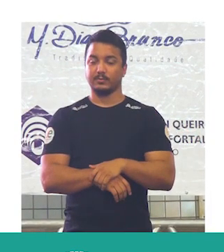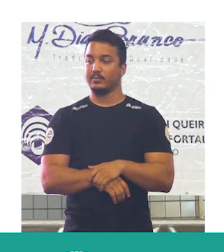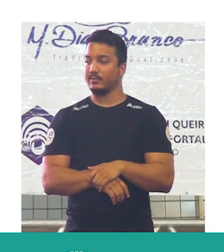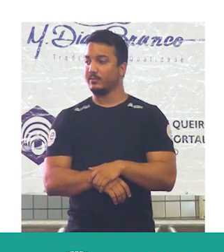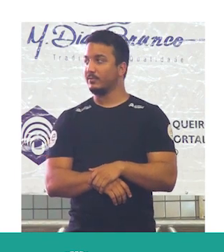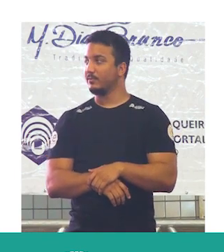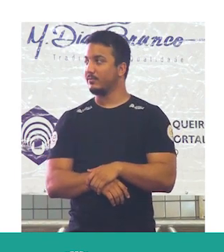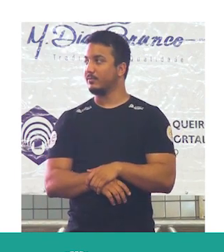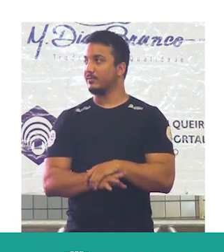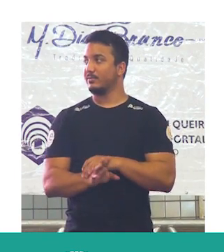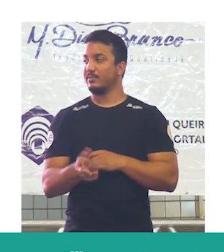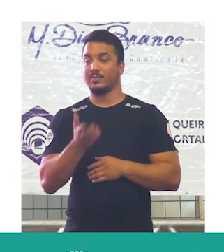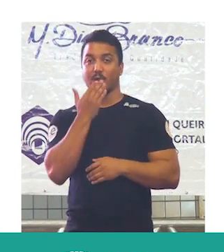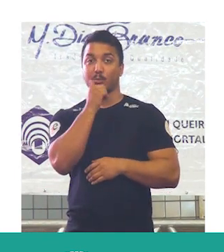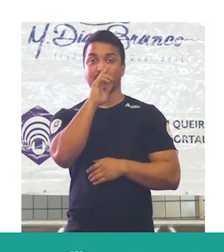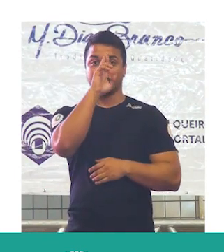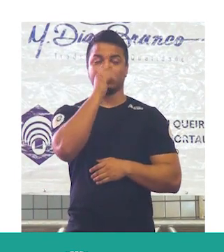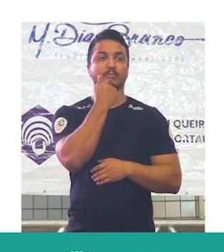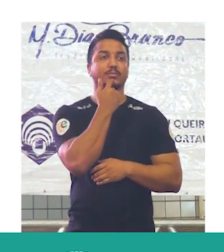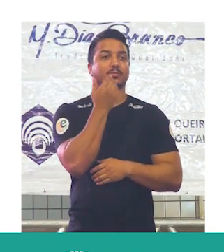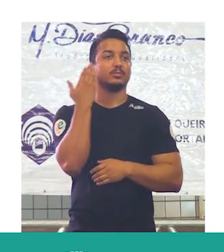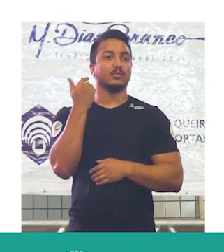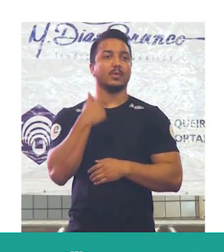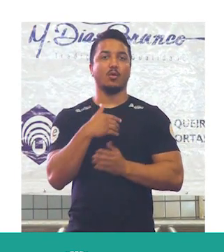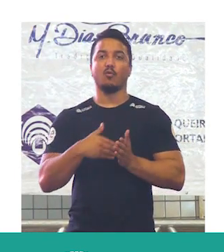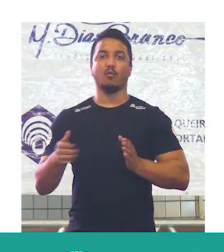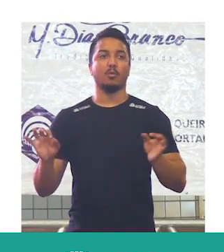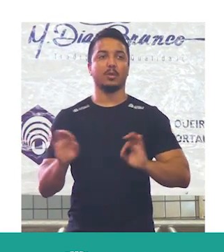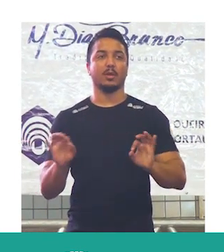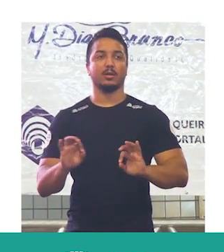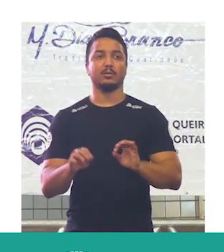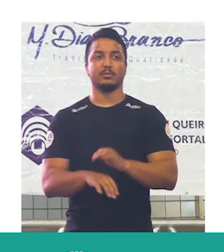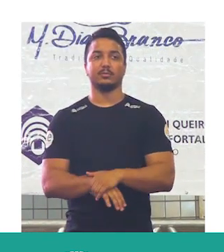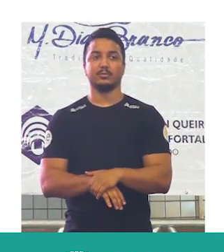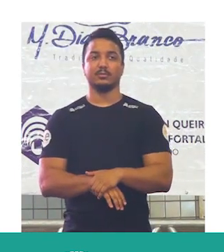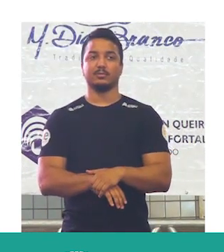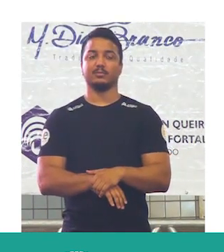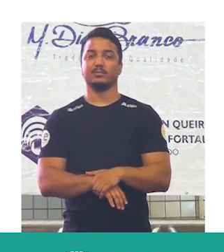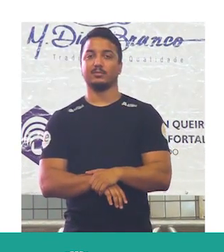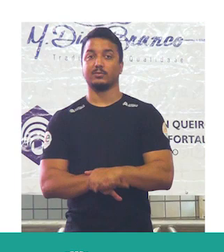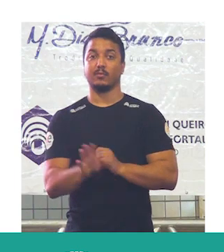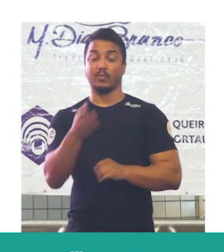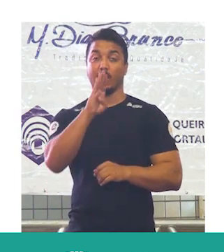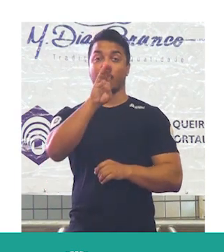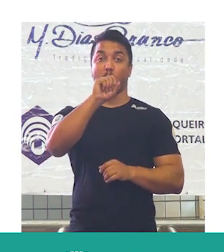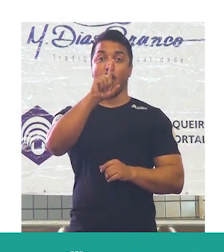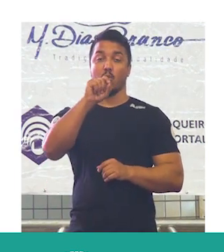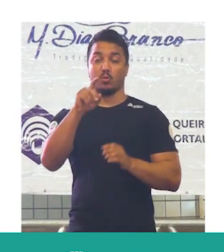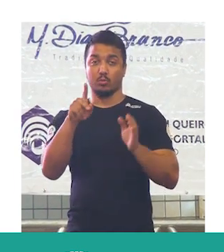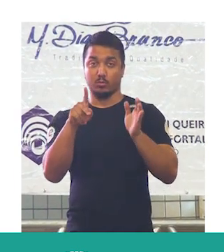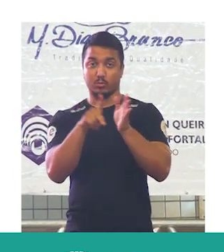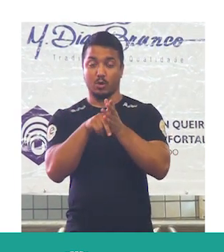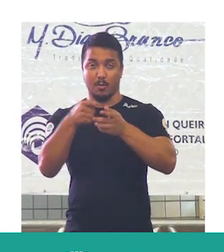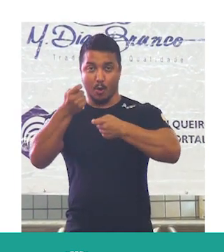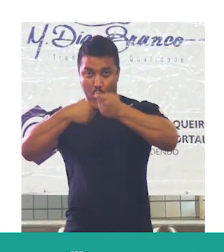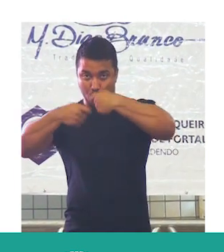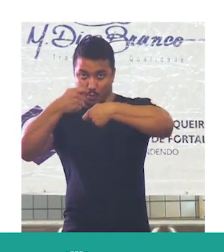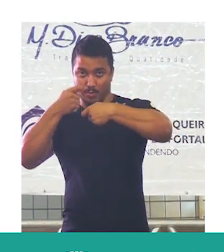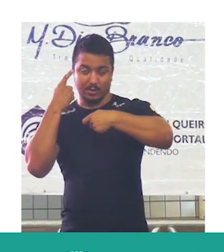Uma hora dessa dá para a gente mostrar um bolo que a gente almoçou nesse instante, né? Tá ninguém com fome. Pois vamos lá. É o bolo da economia. Um bolo aí